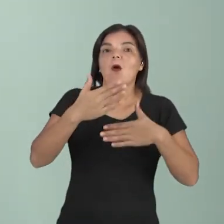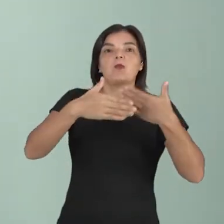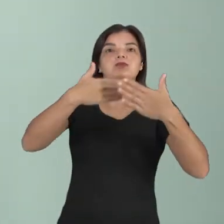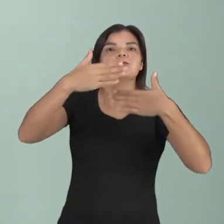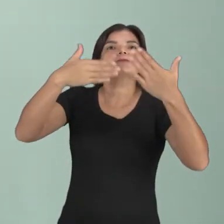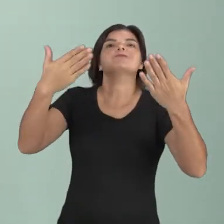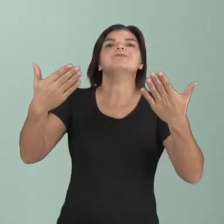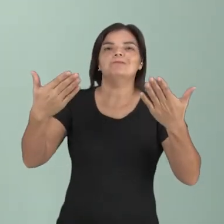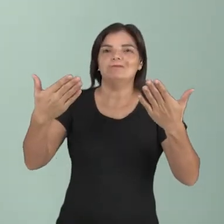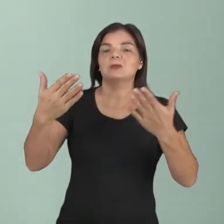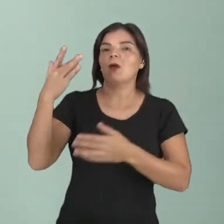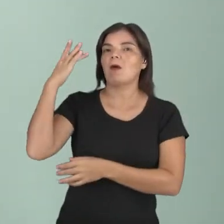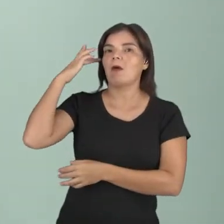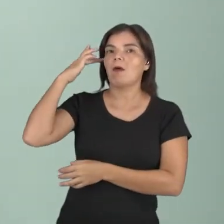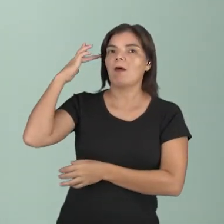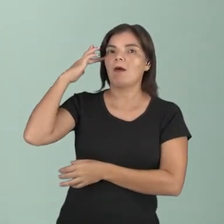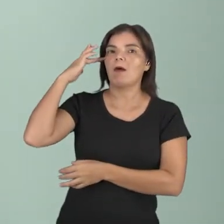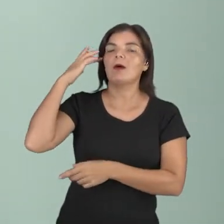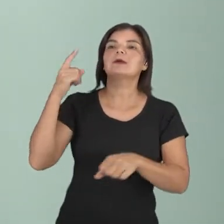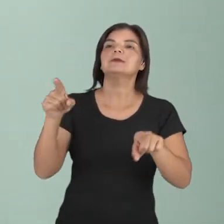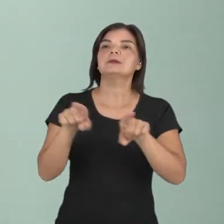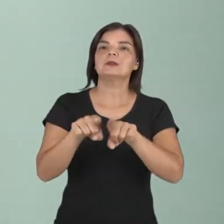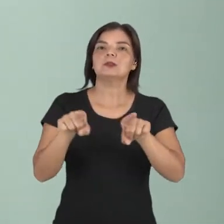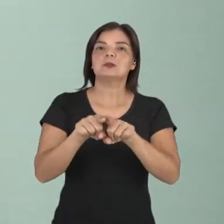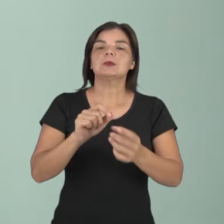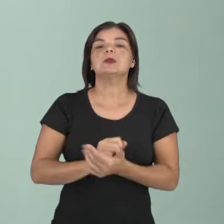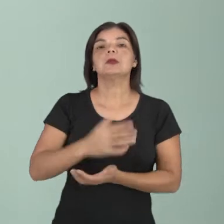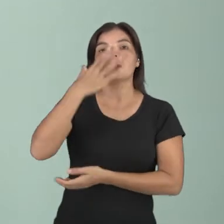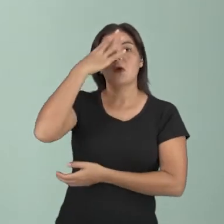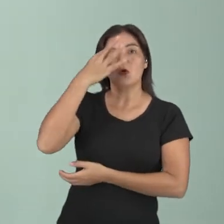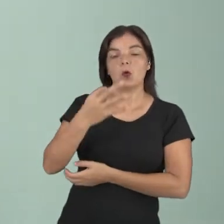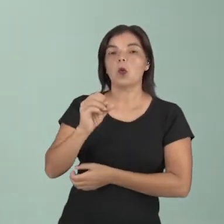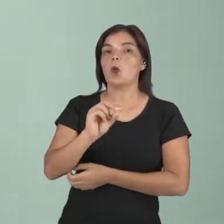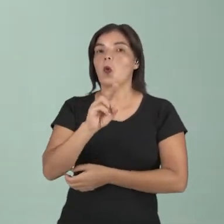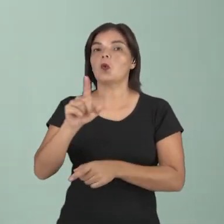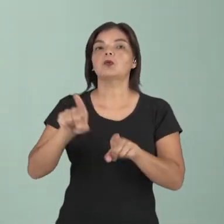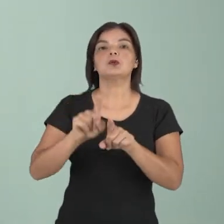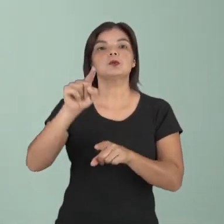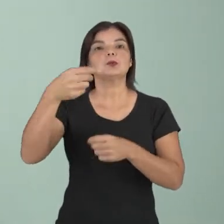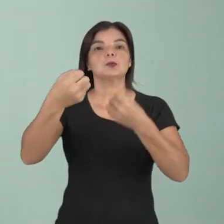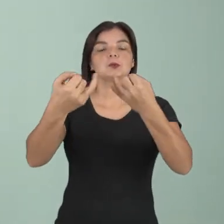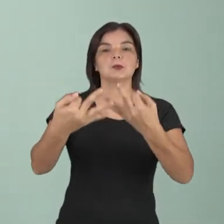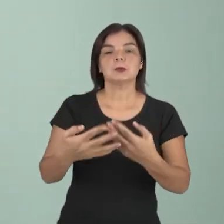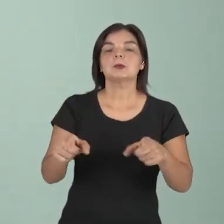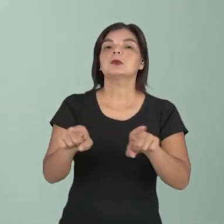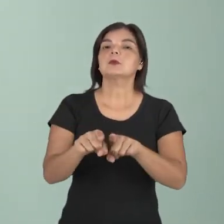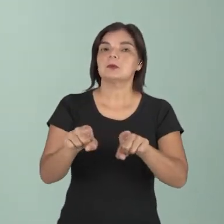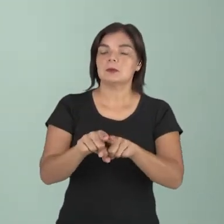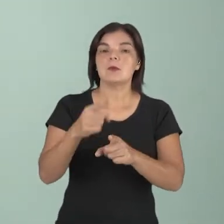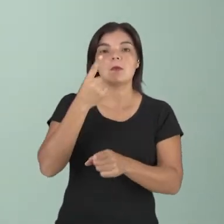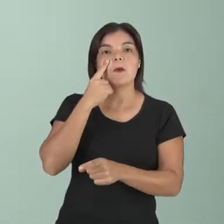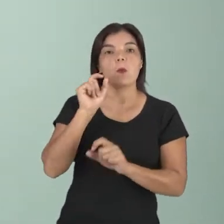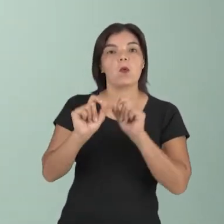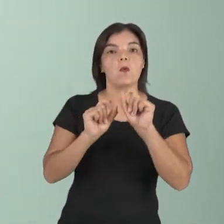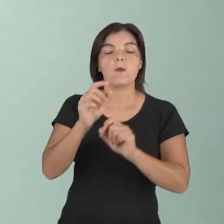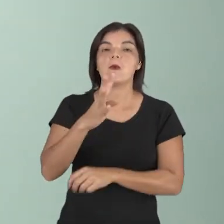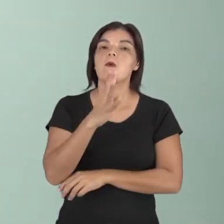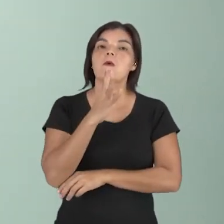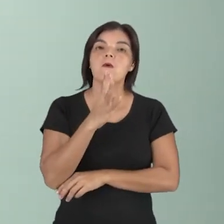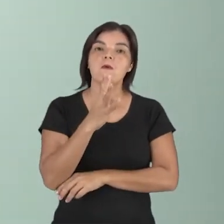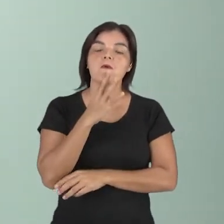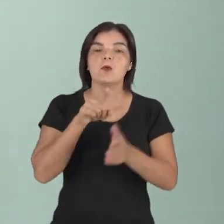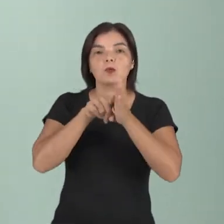além desses achismos e dessas convicções, ou, em outras palavras, estamos produzindo